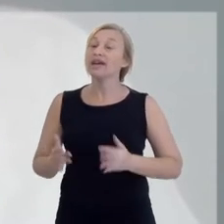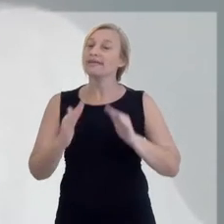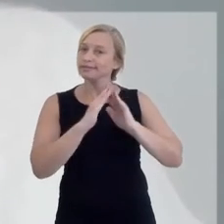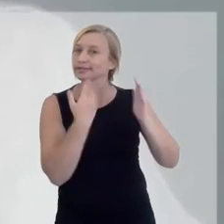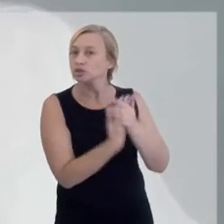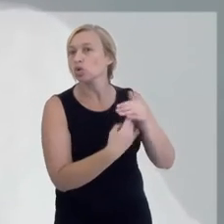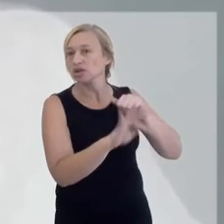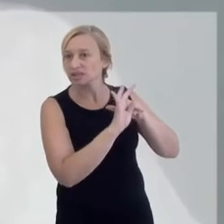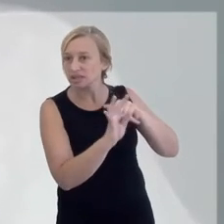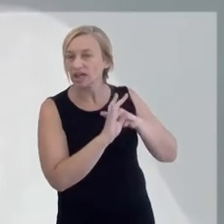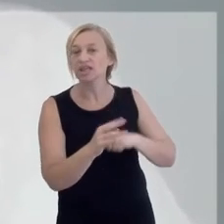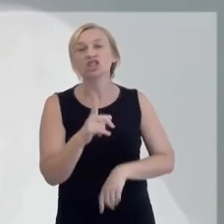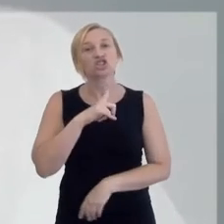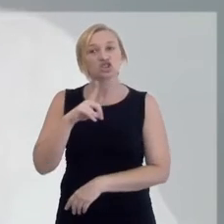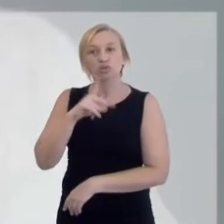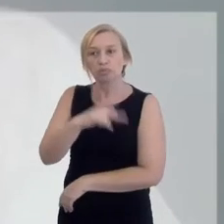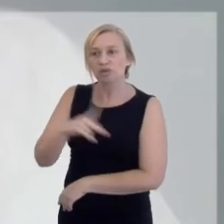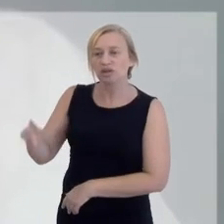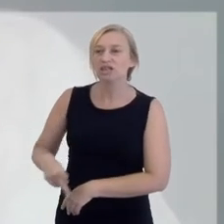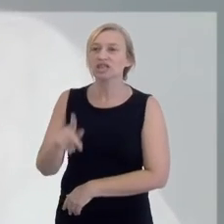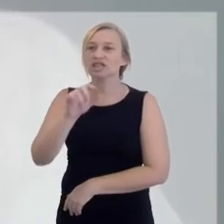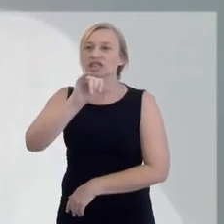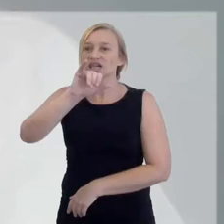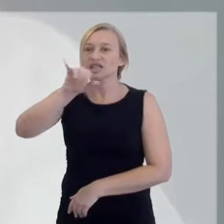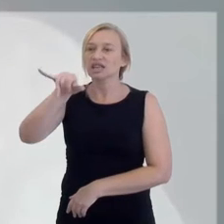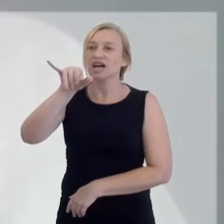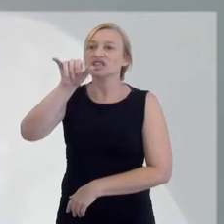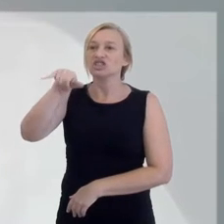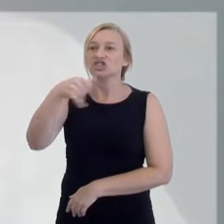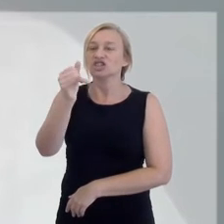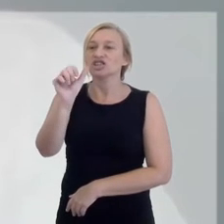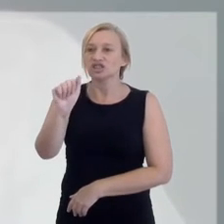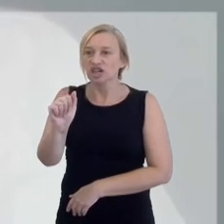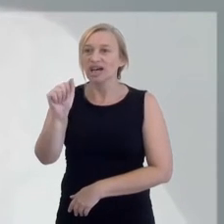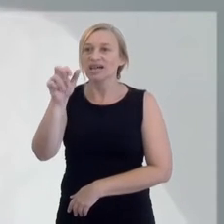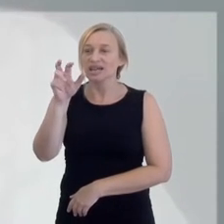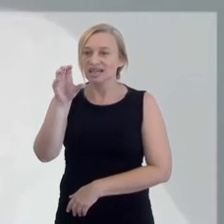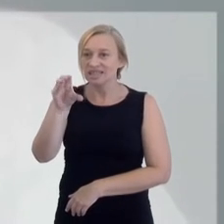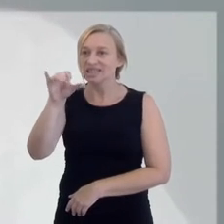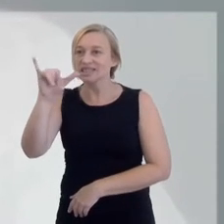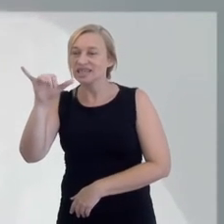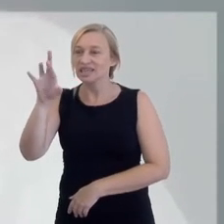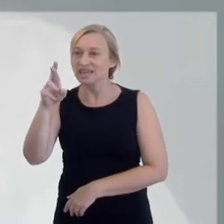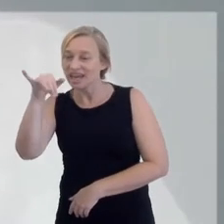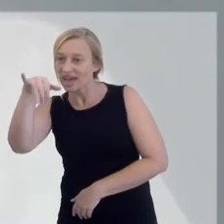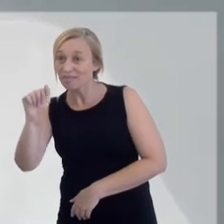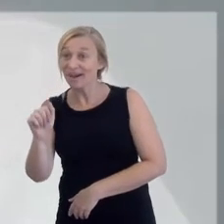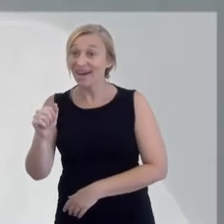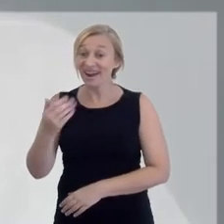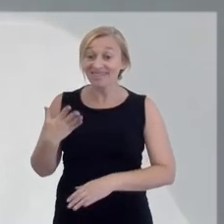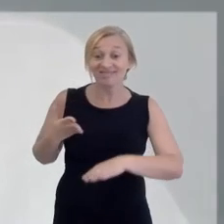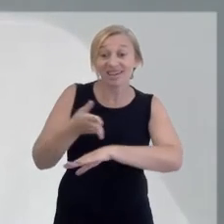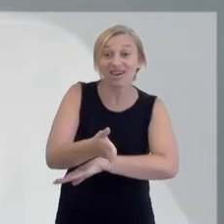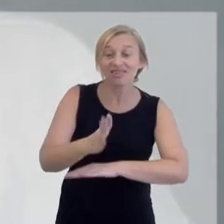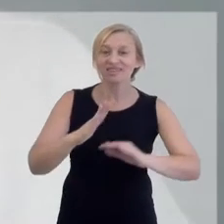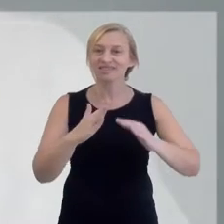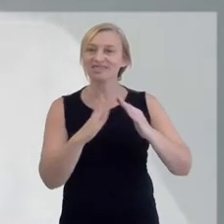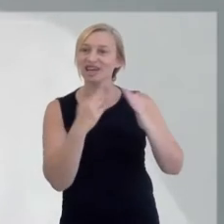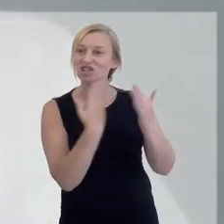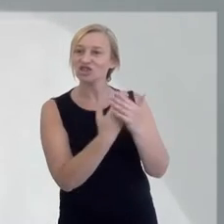E aí, na FAETEC, eu tive uma professora chamada Jacirema, E ela entrava em sala de aula